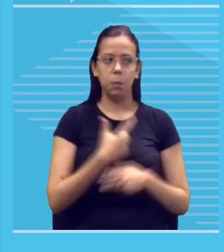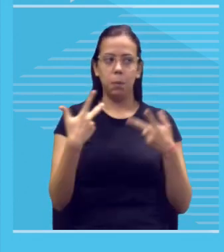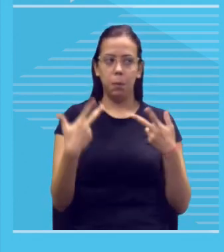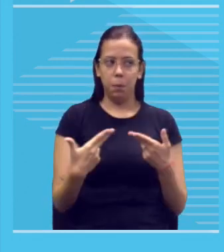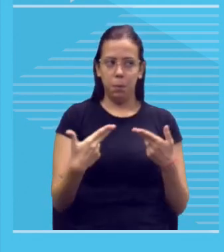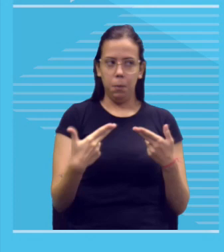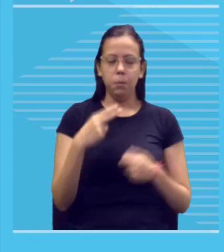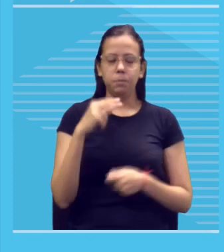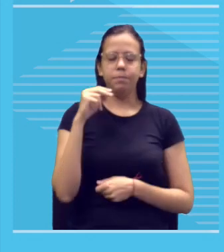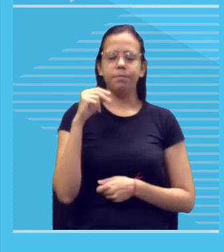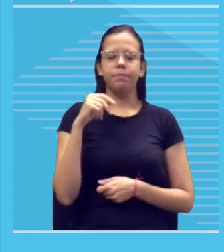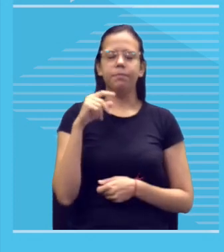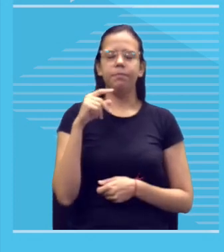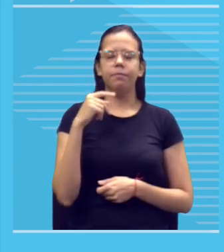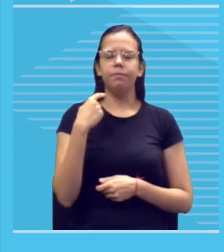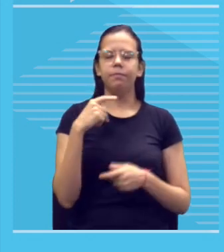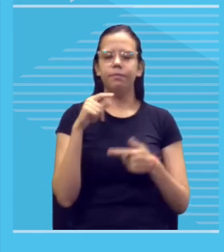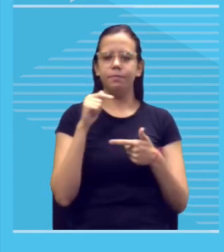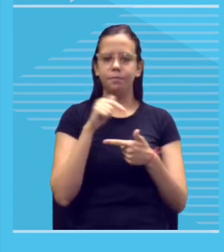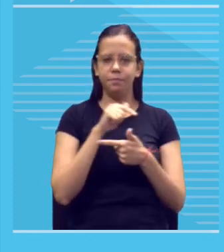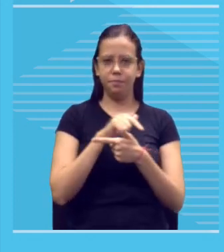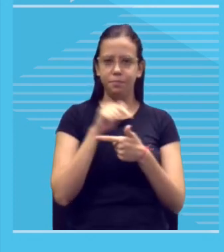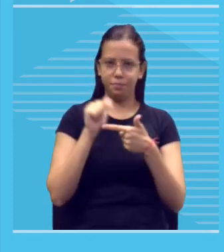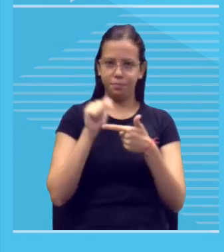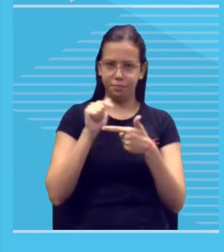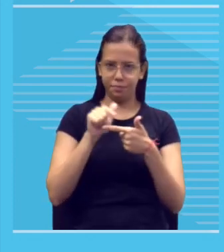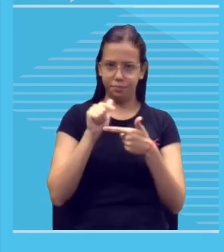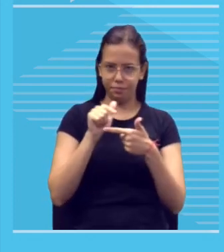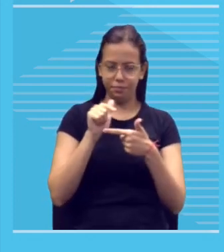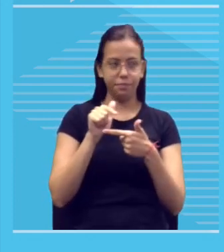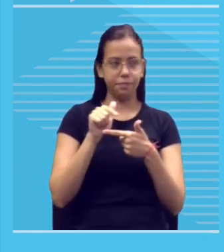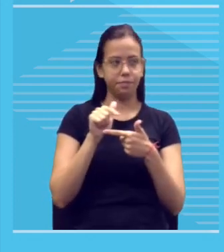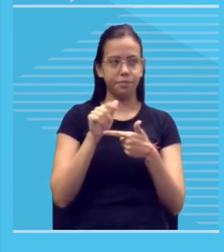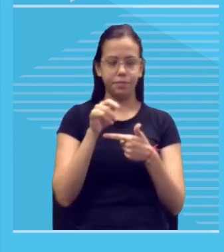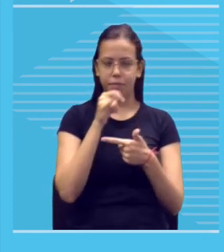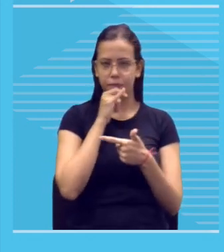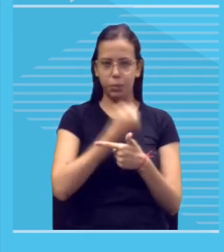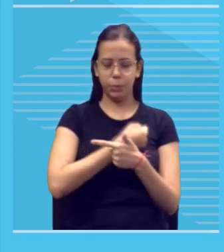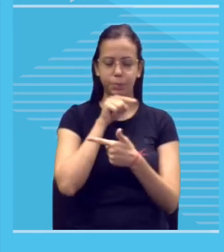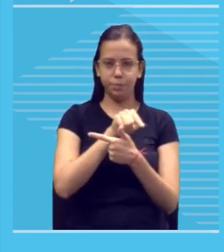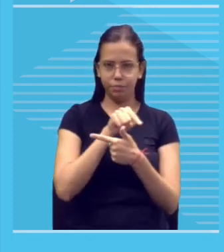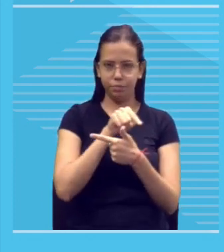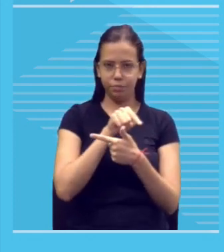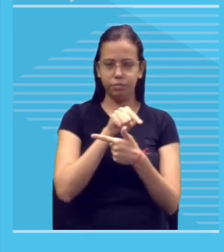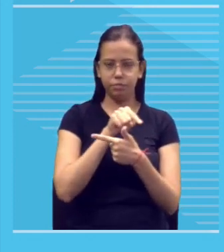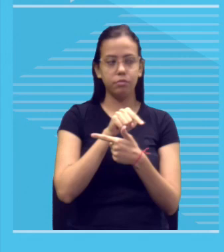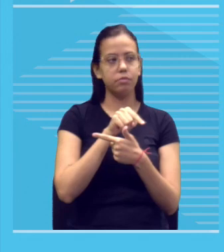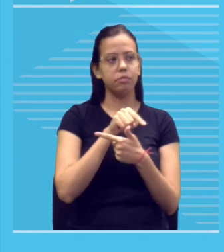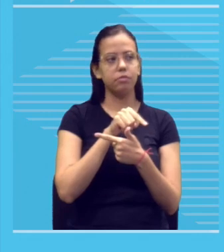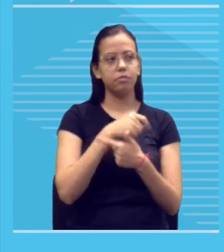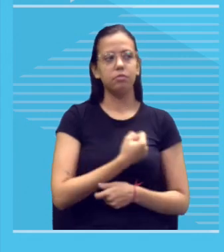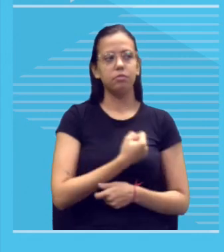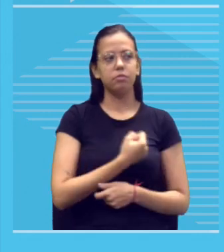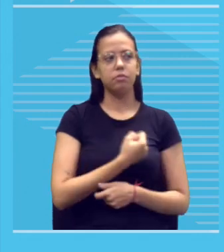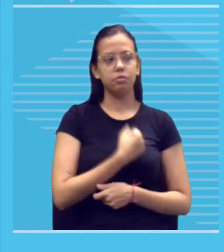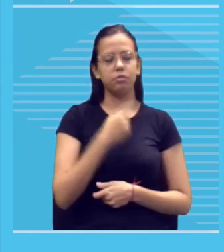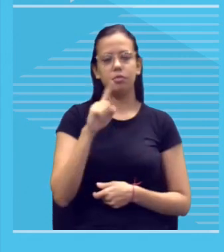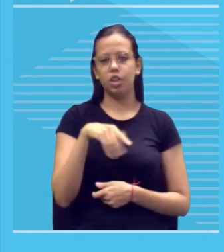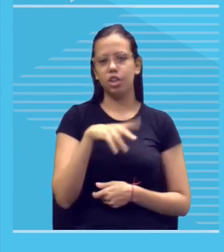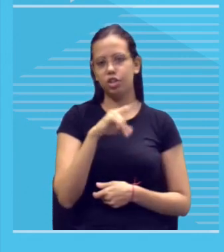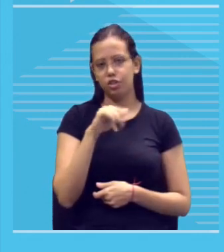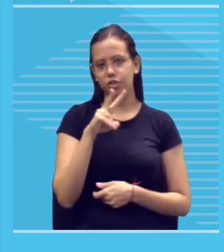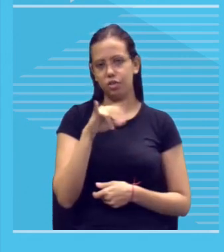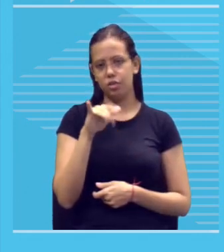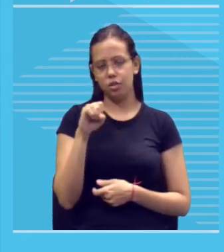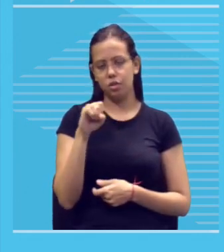igual ao seu divisor né dividir 153 por um número esse número aqui é quem o divisor